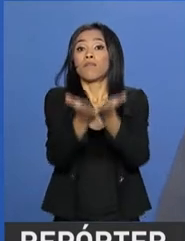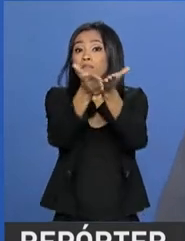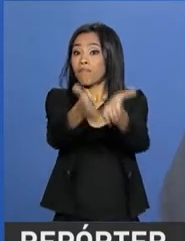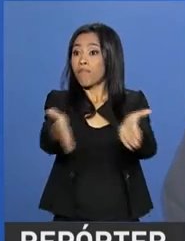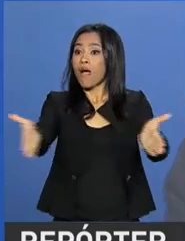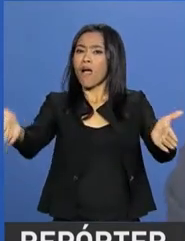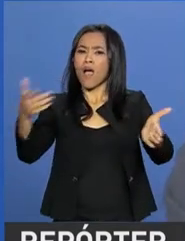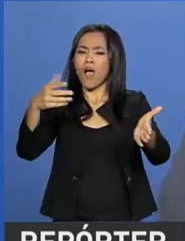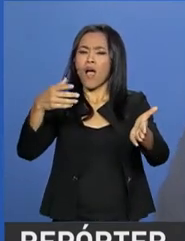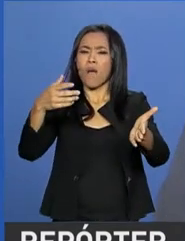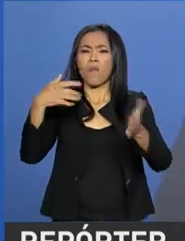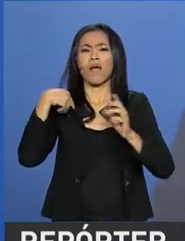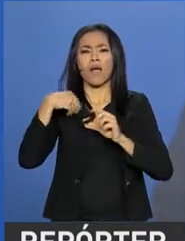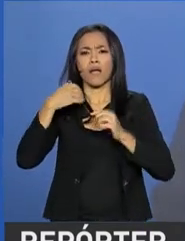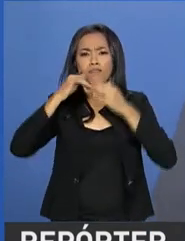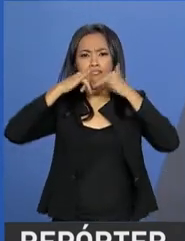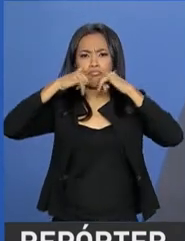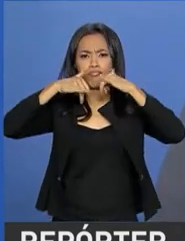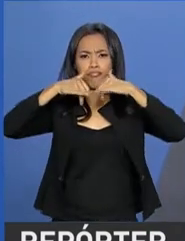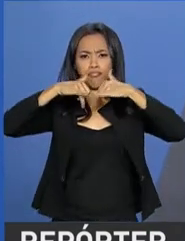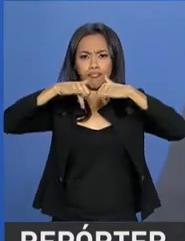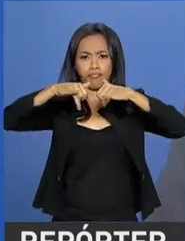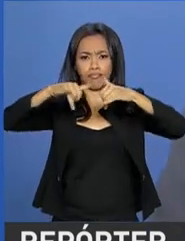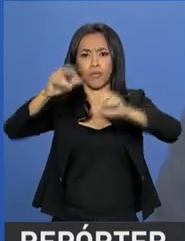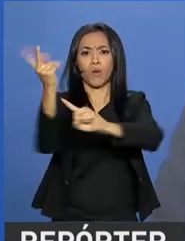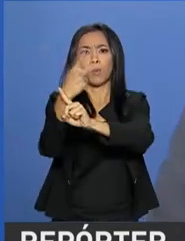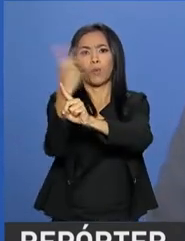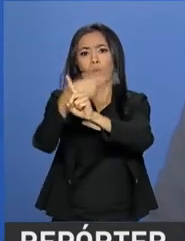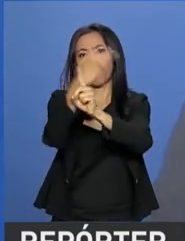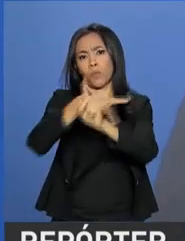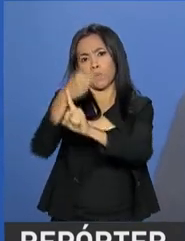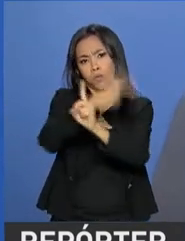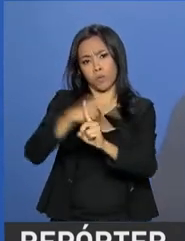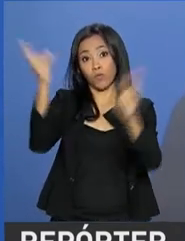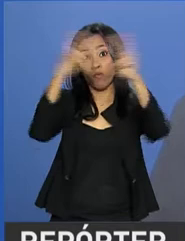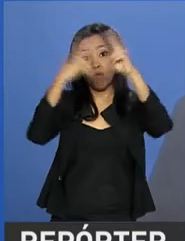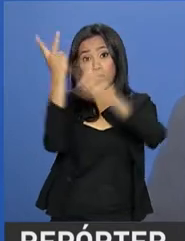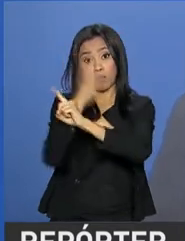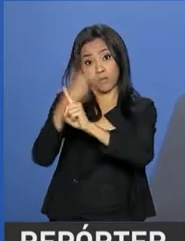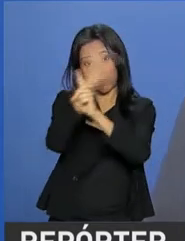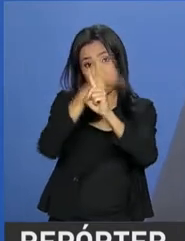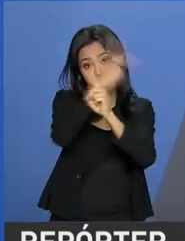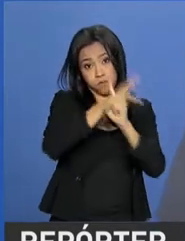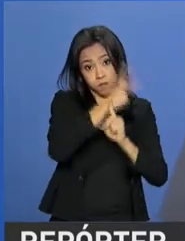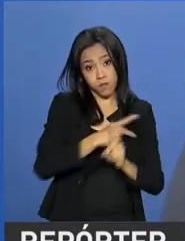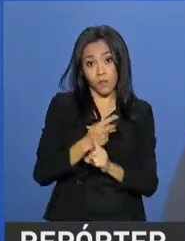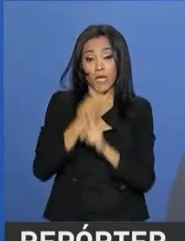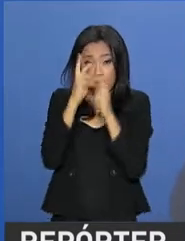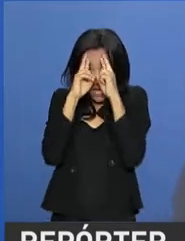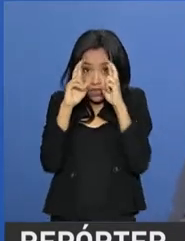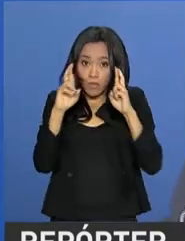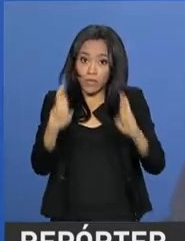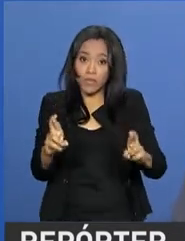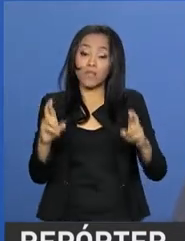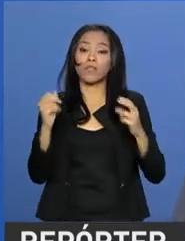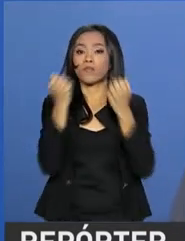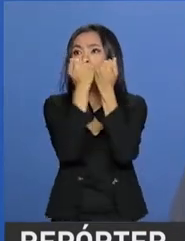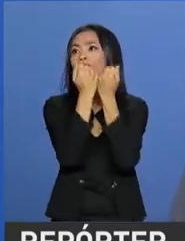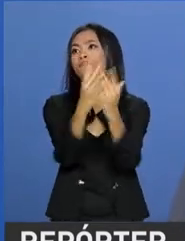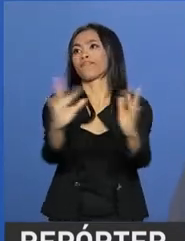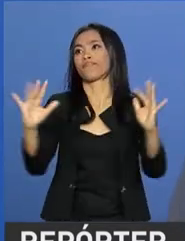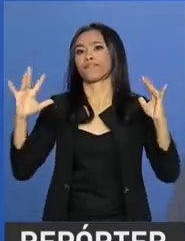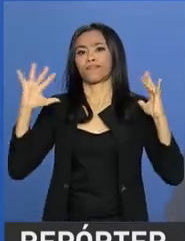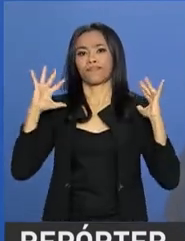energia limpa e energia de qualidade respeitando o meio ambiente fará com que o cidadão